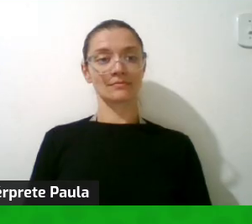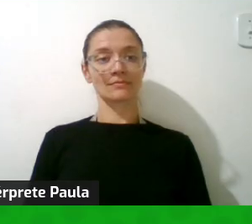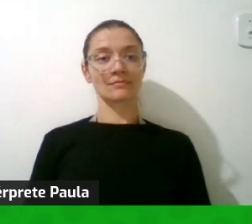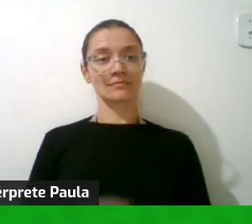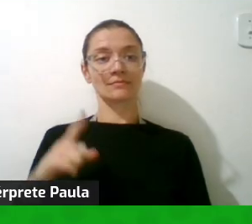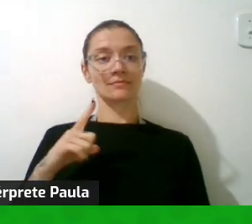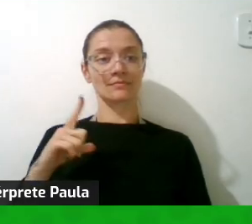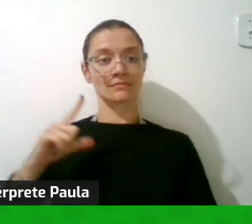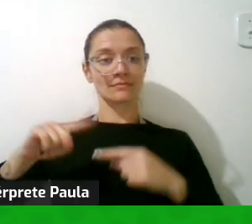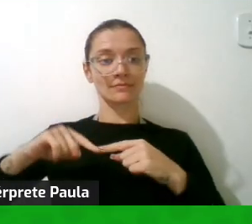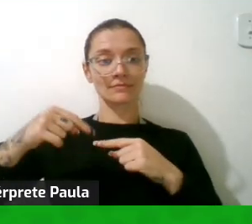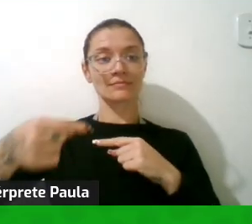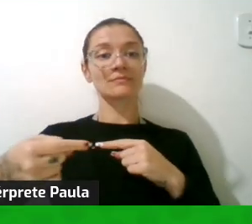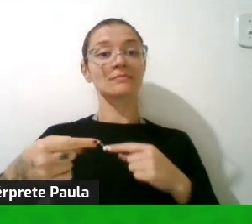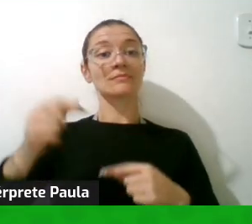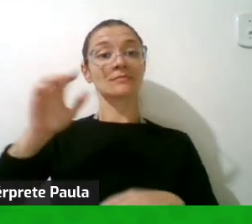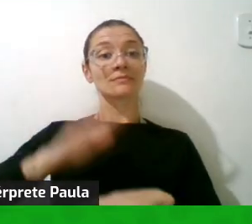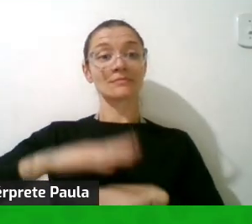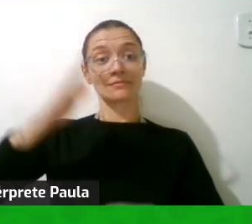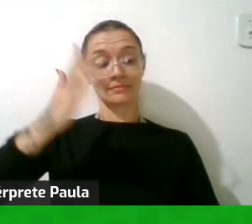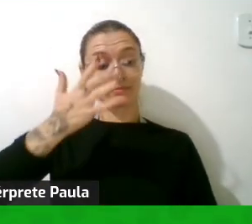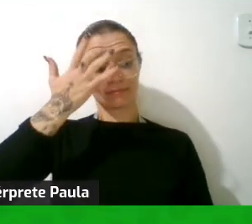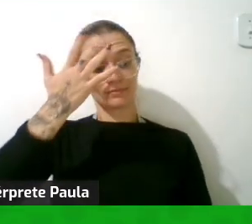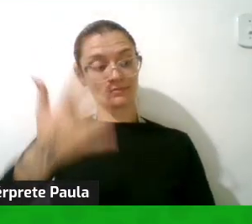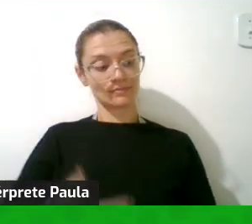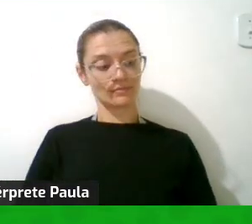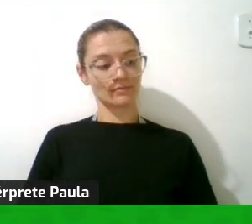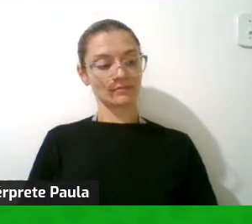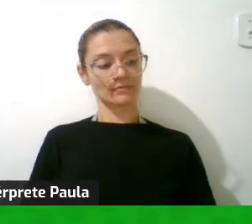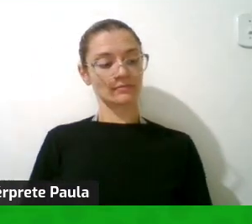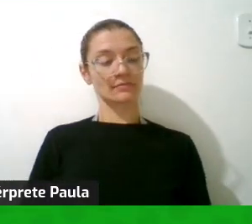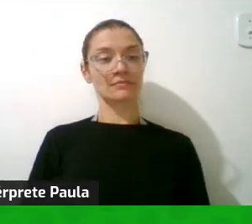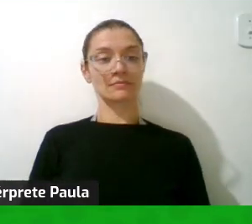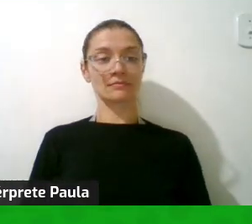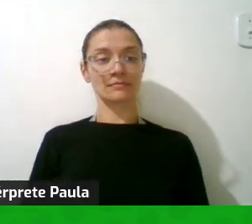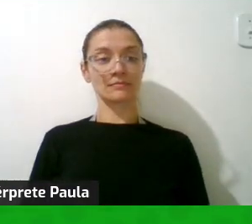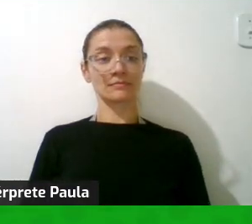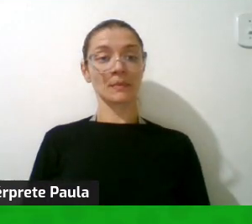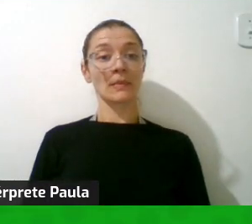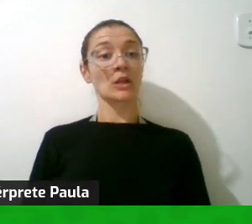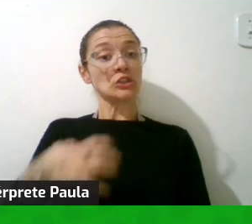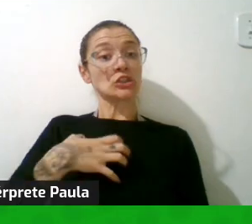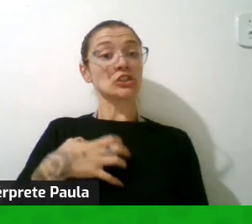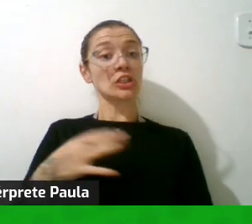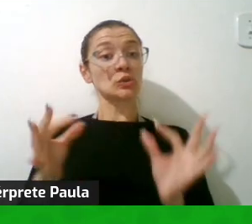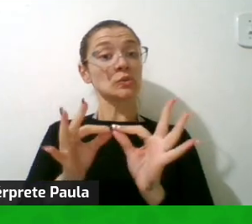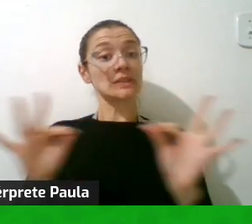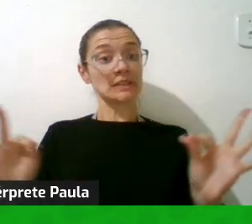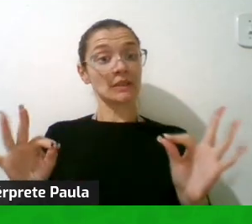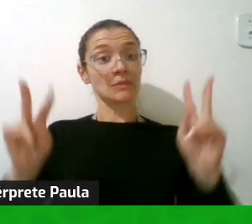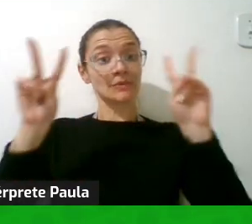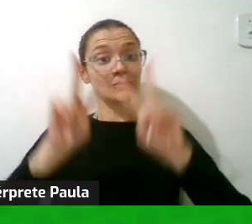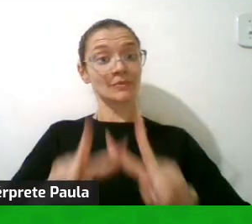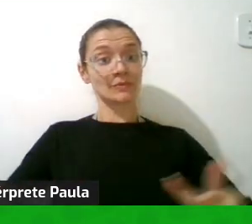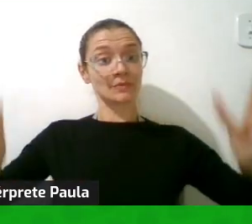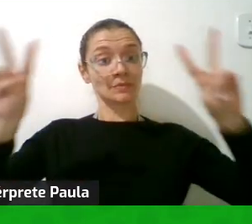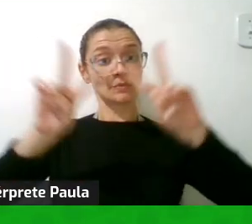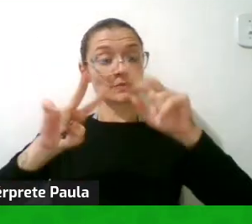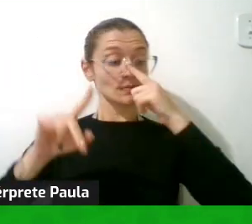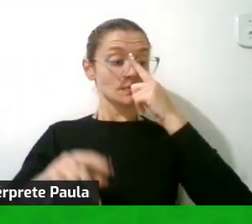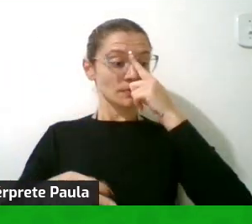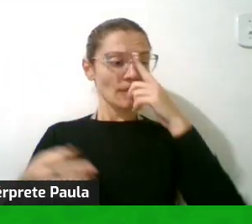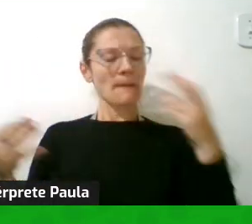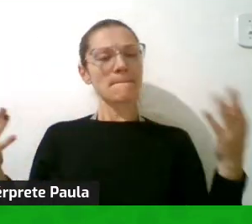vai tendo eles mais fáceis, mais separados ali, mais, digamos, simples de visualizar. Perfeito, então